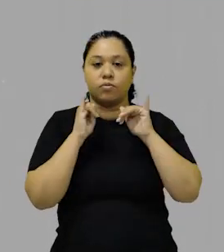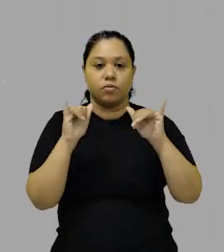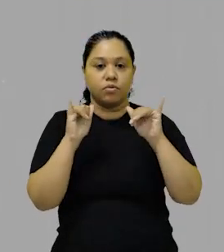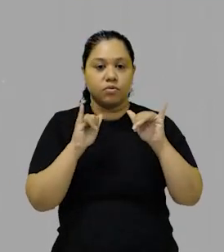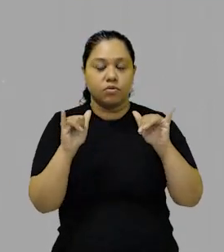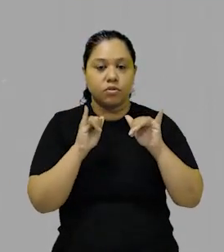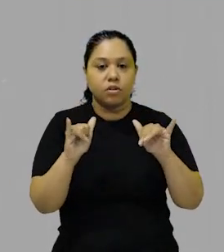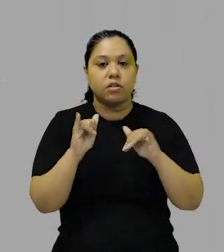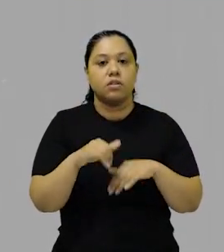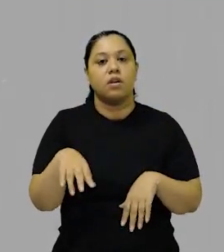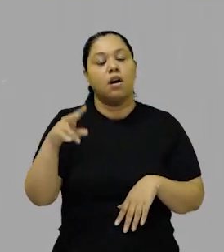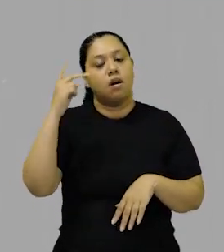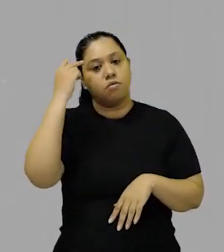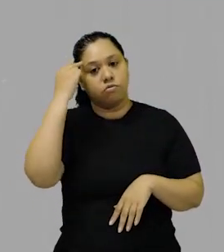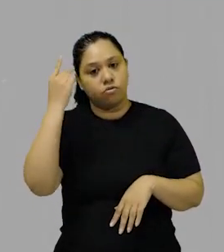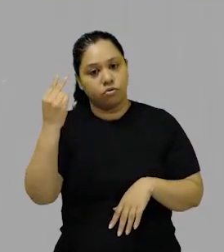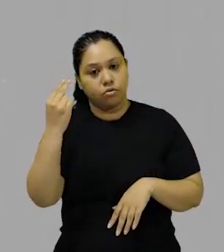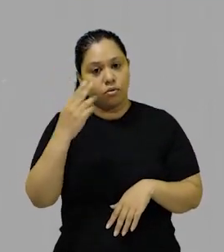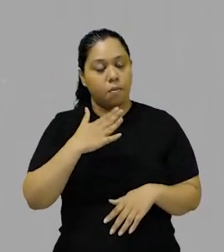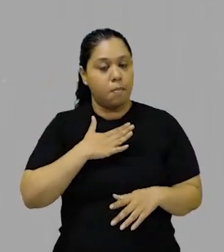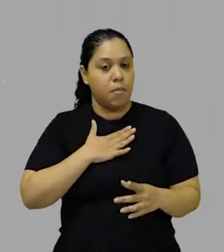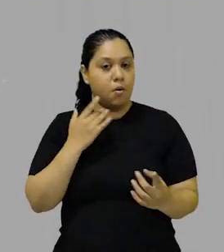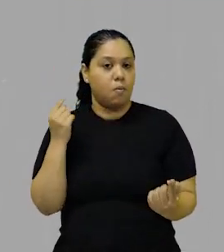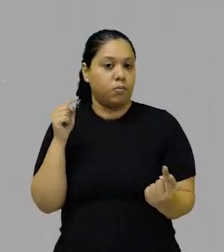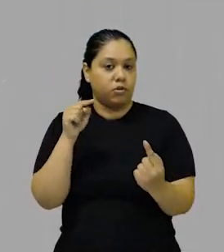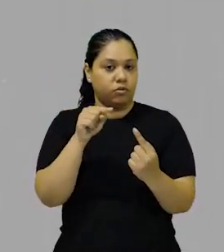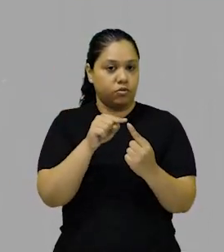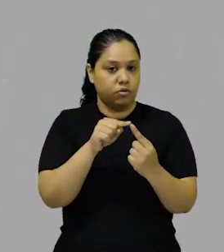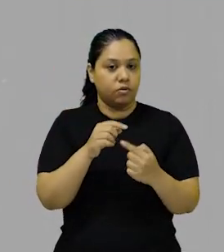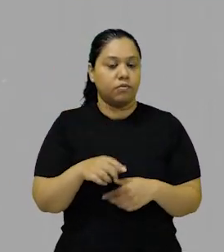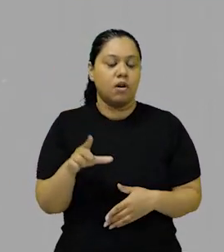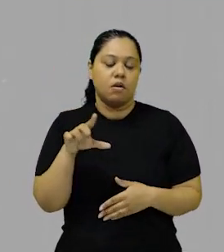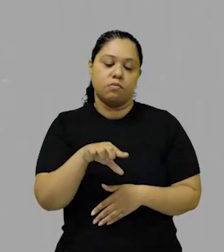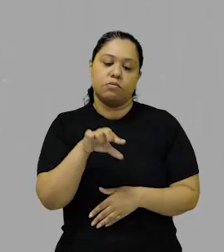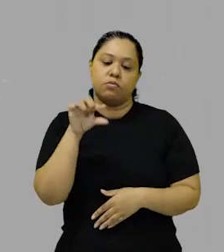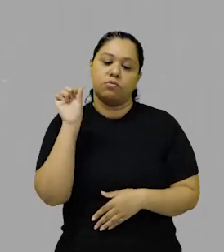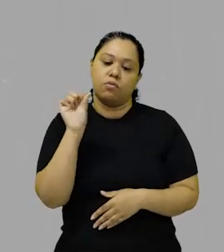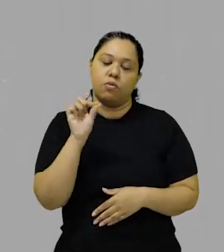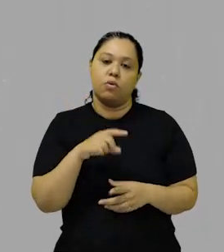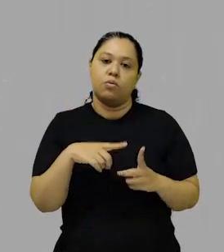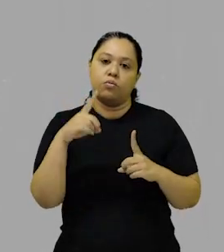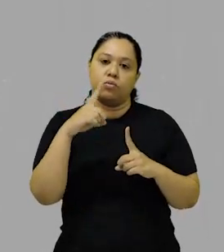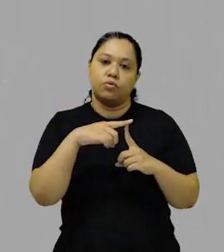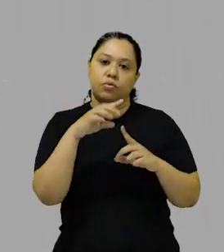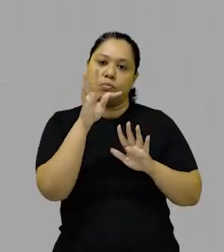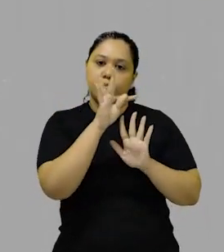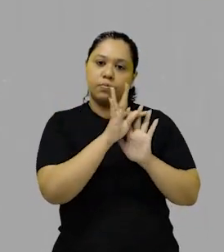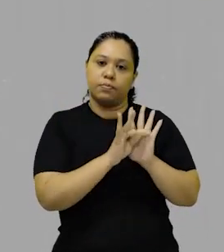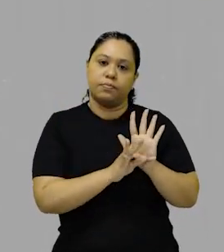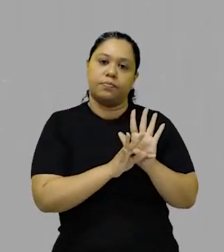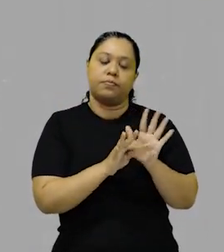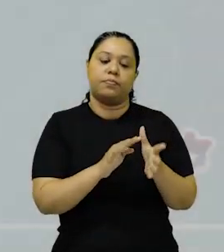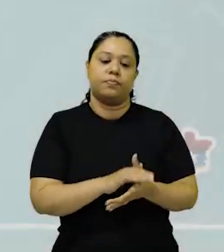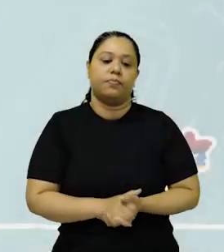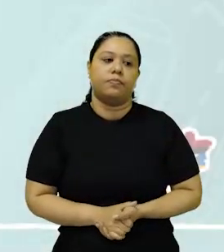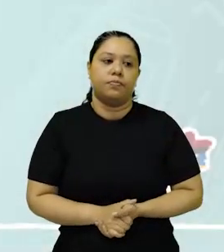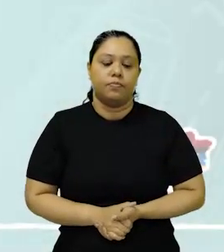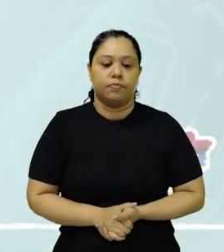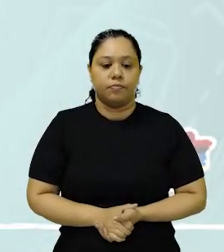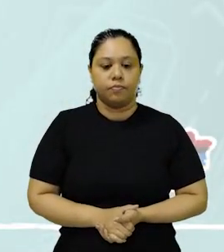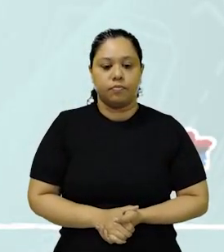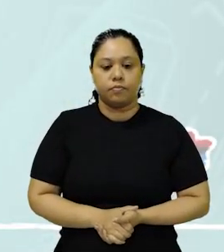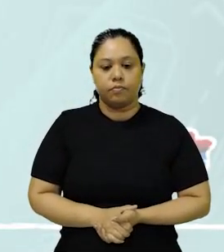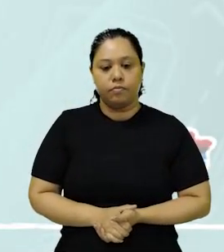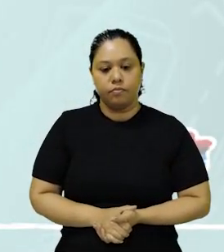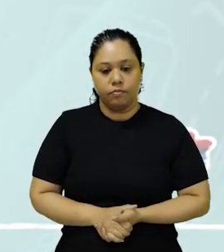história. Então, é com base no meu objetivo ou na minha intenção que eu escolho o gênero de texto. Tá?